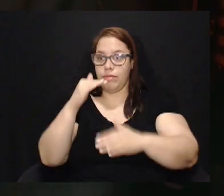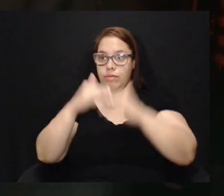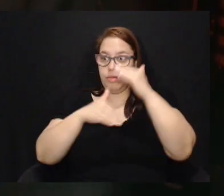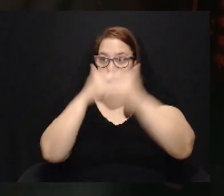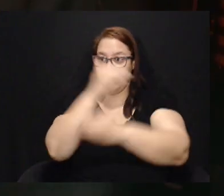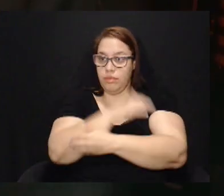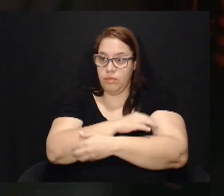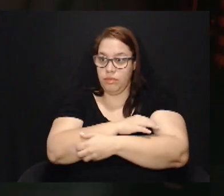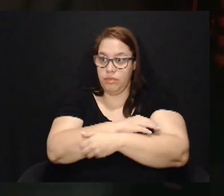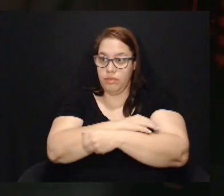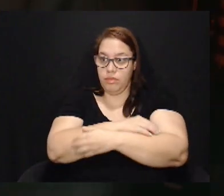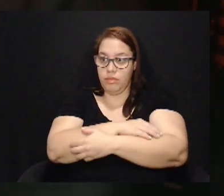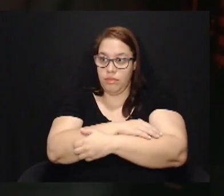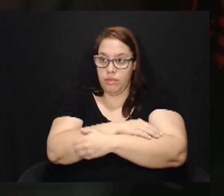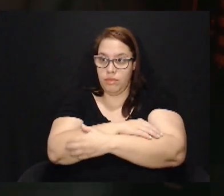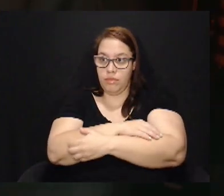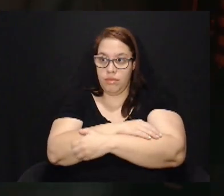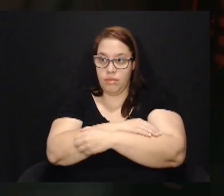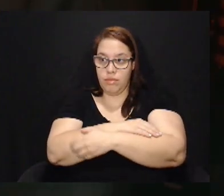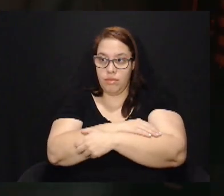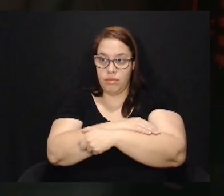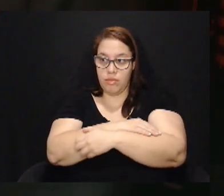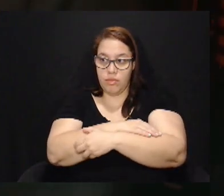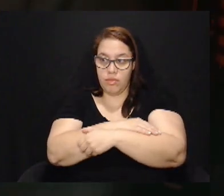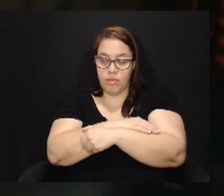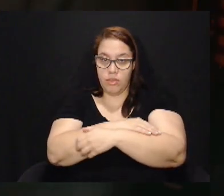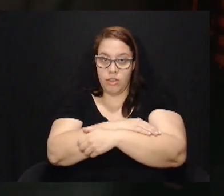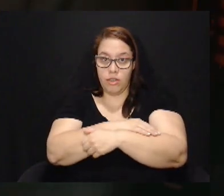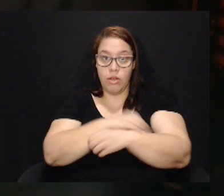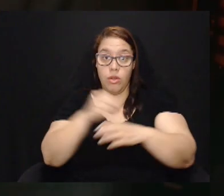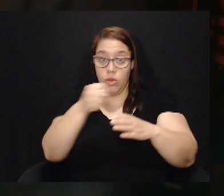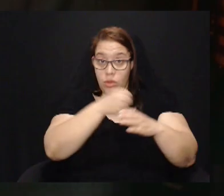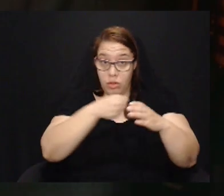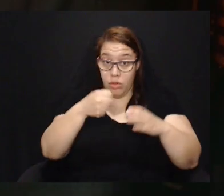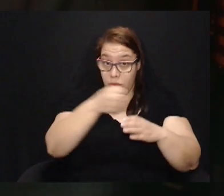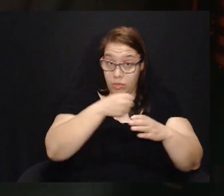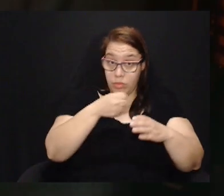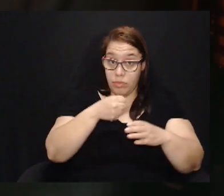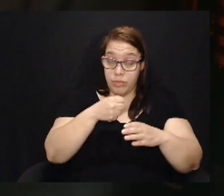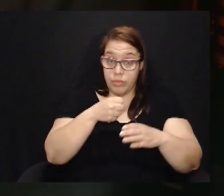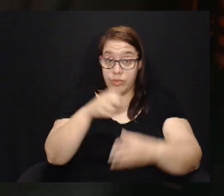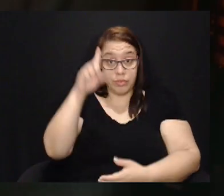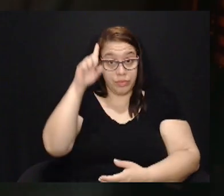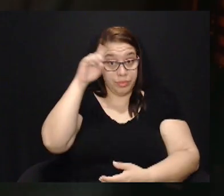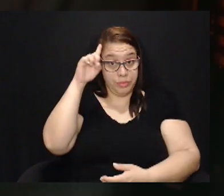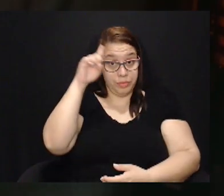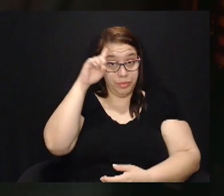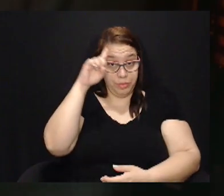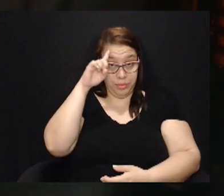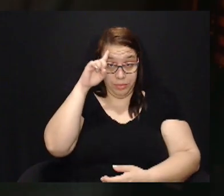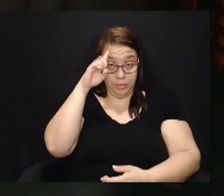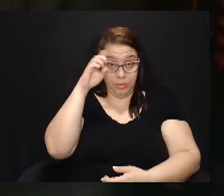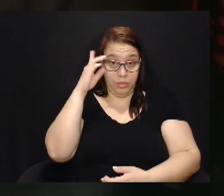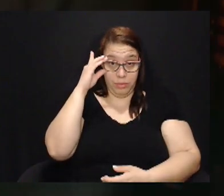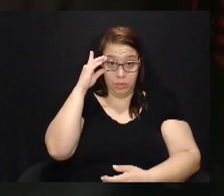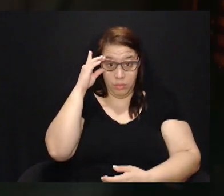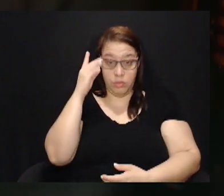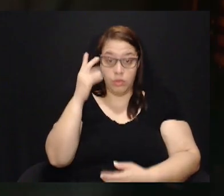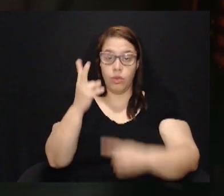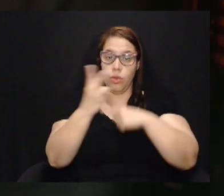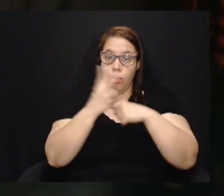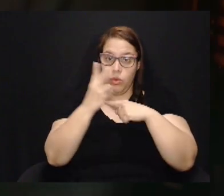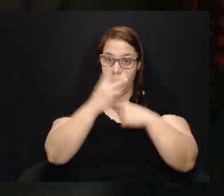ato de cozinhar em uma tarefa rotineira, que é uma tarefa rotineira, aliás, em um autocuidado, da